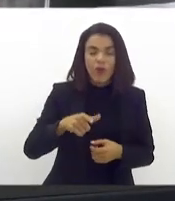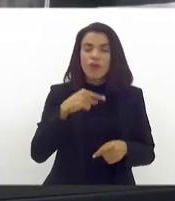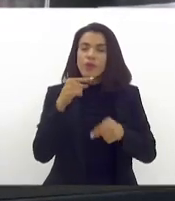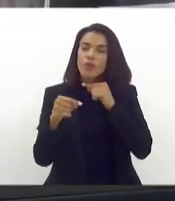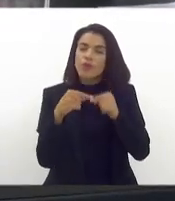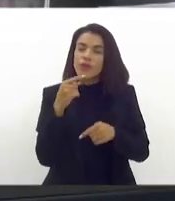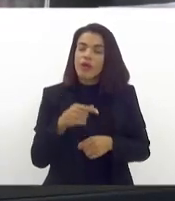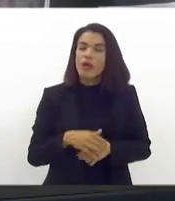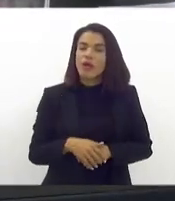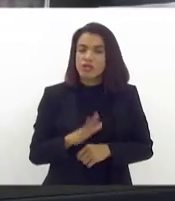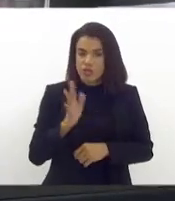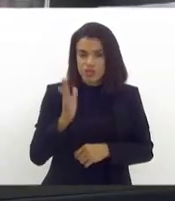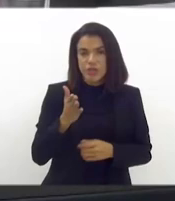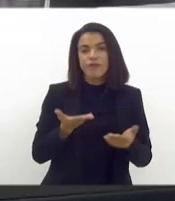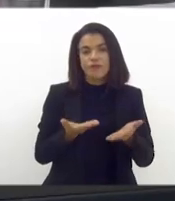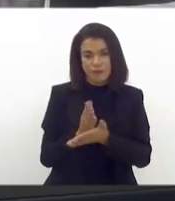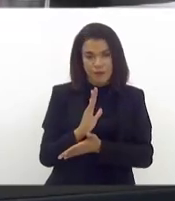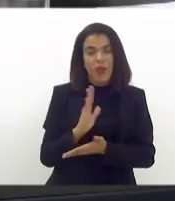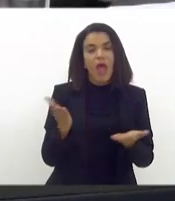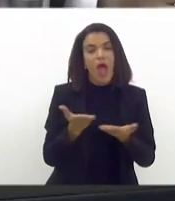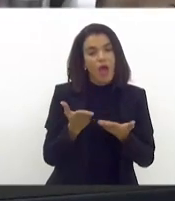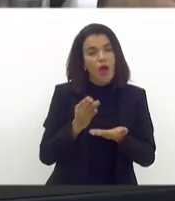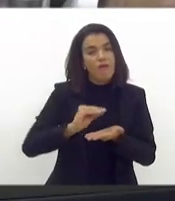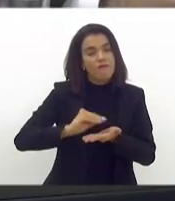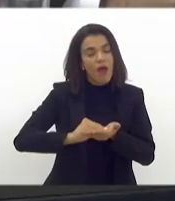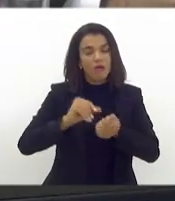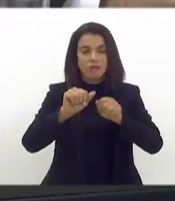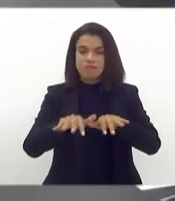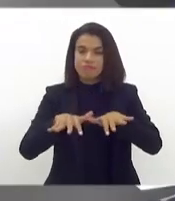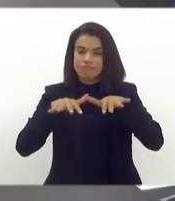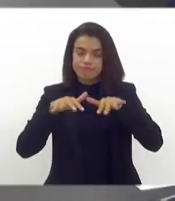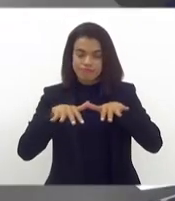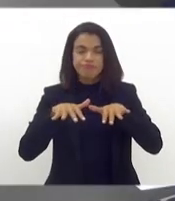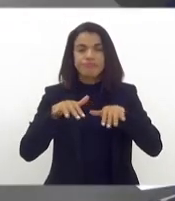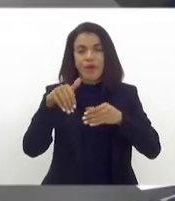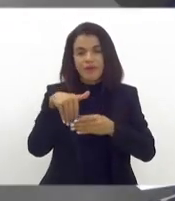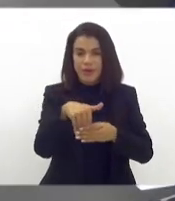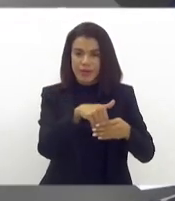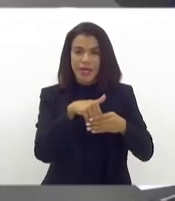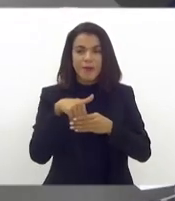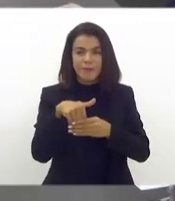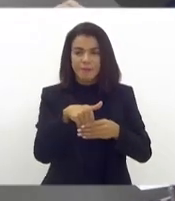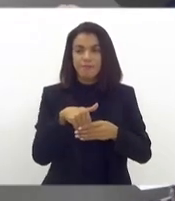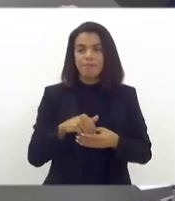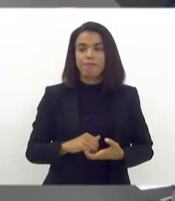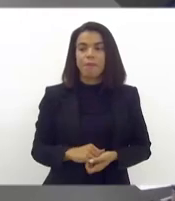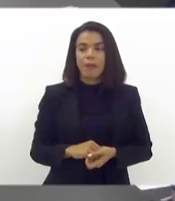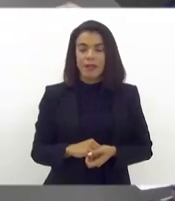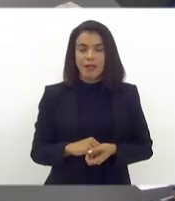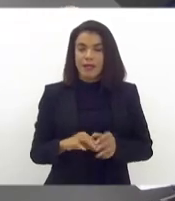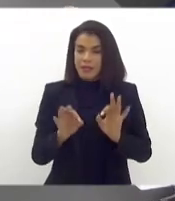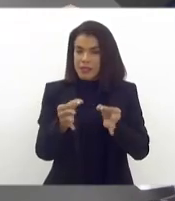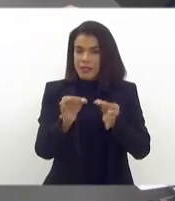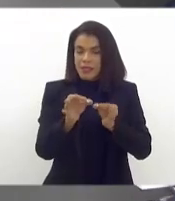dúvida. Já foi aprovado aqui e está para ir a plenário. Ah, a gente chegou a um consenso sobre a redação, então, os gabinetes, isso. E agora vai a plenário para a segunda